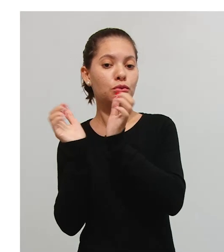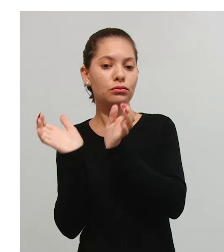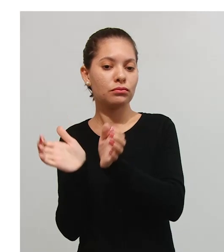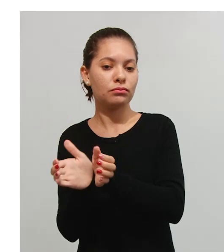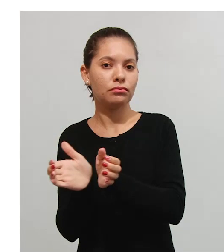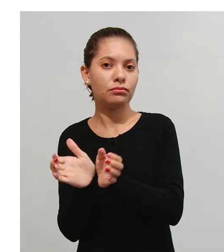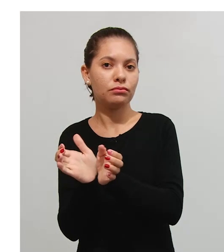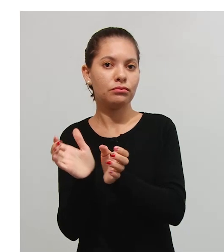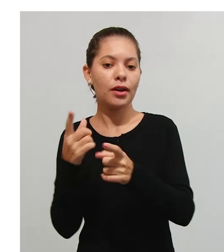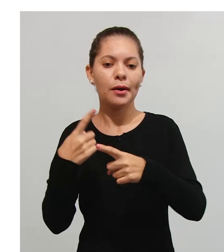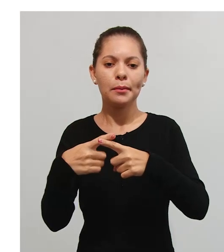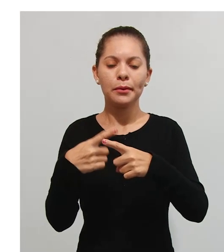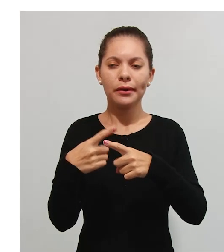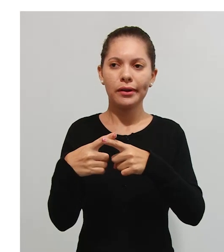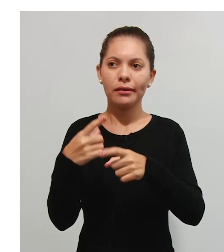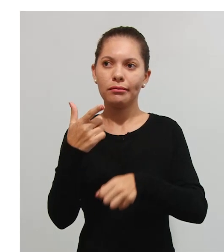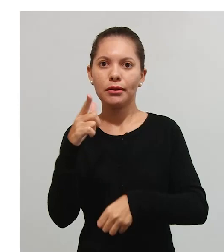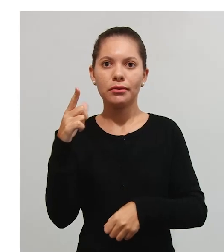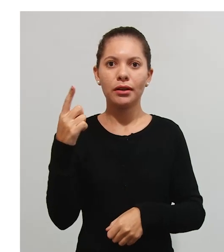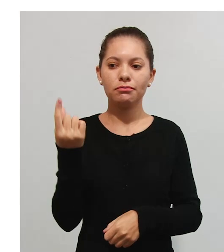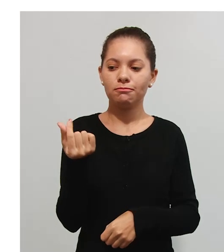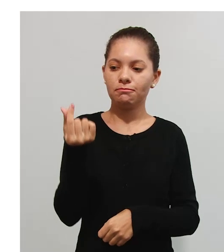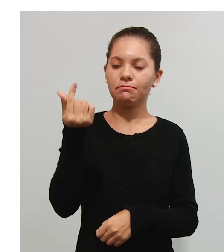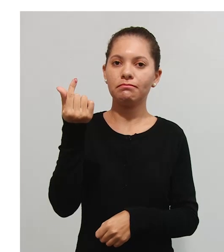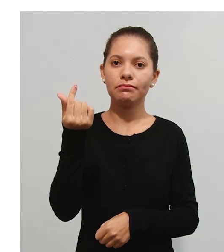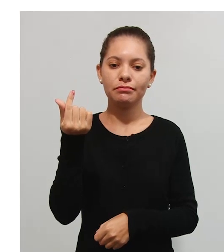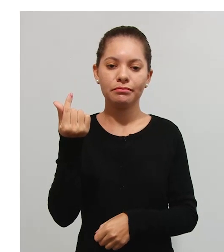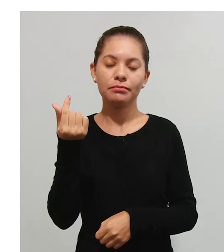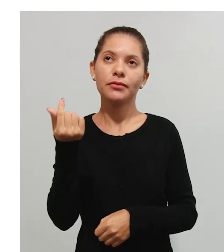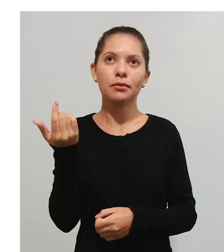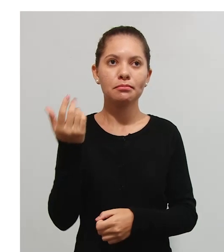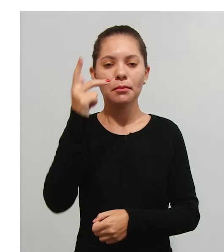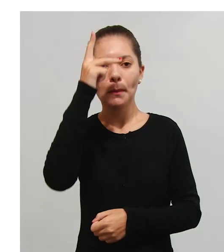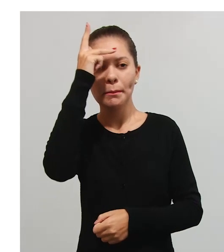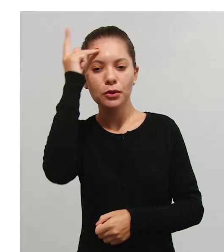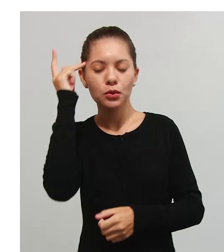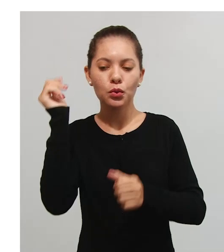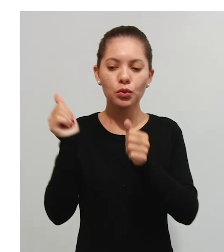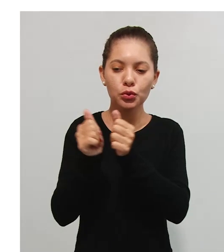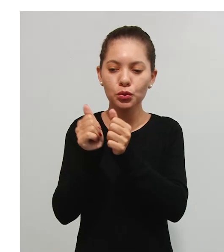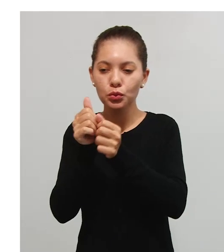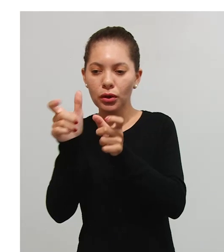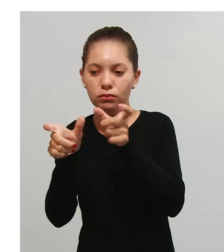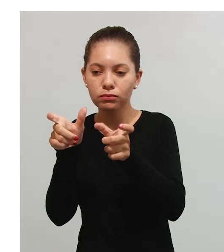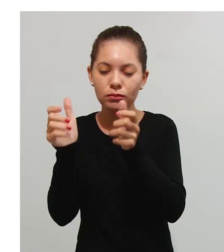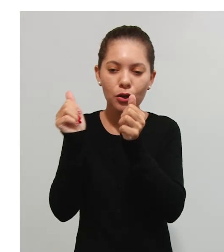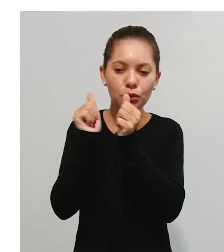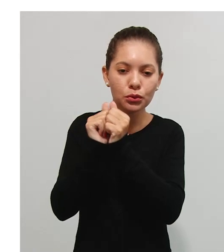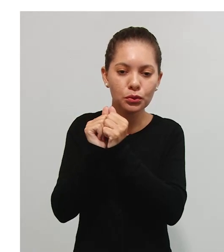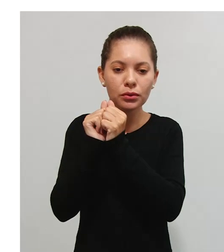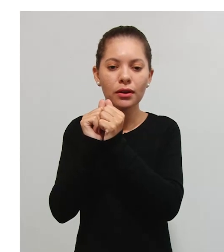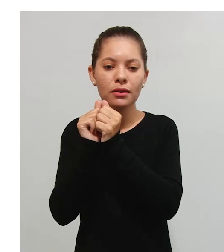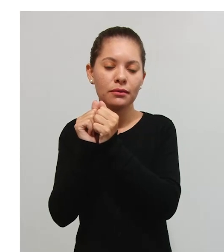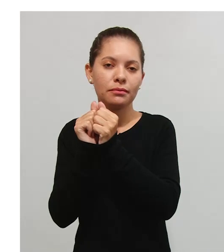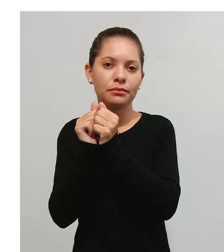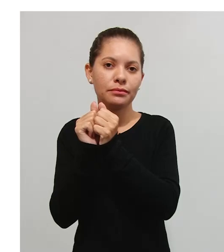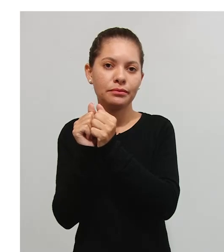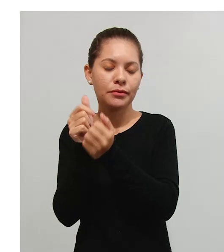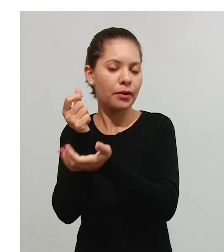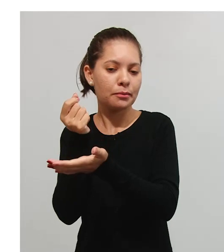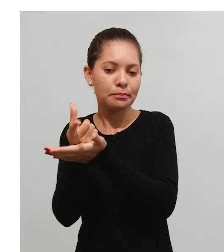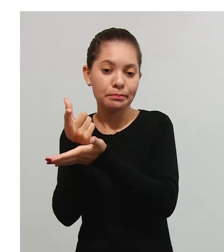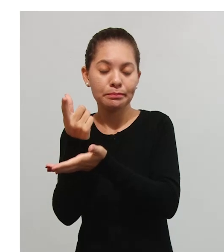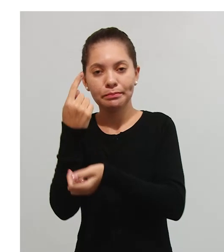que ele é coletivo. Por quê? Porque não há lucro, ou seja, são pessoas que se reúnem e que